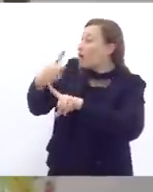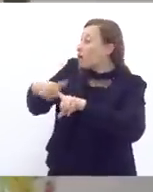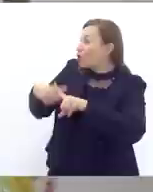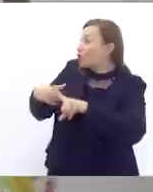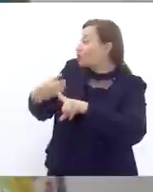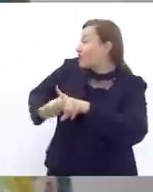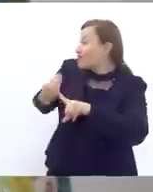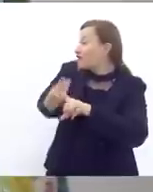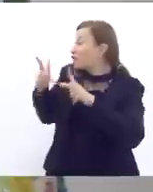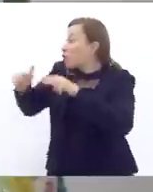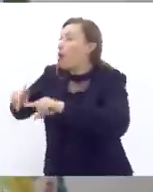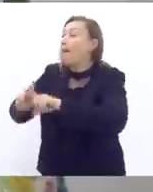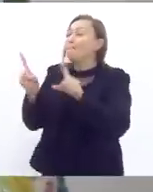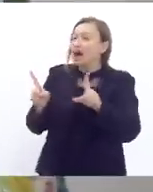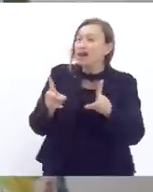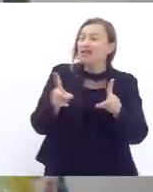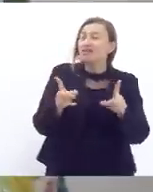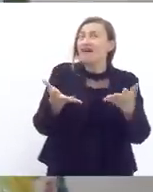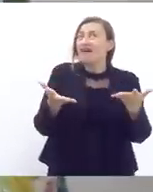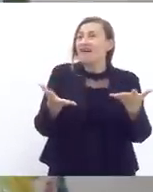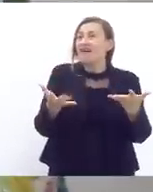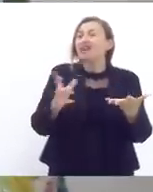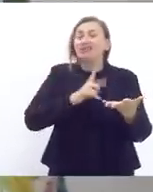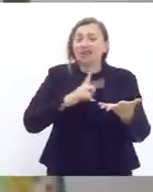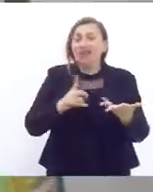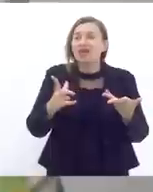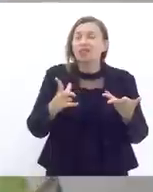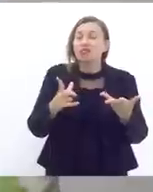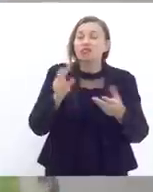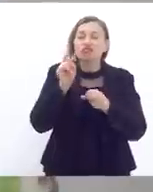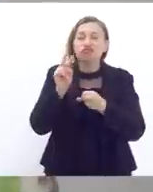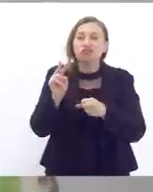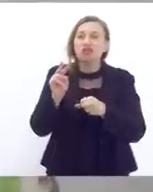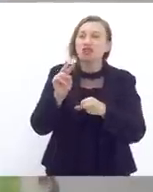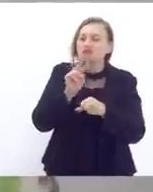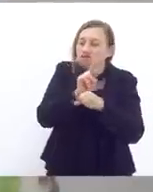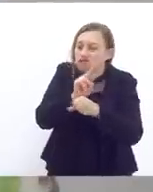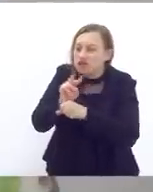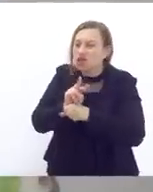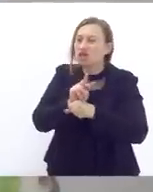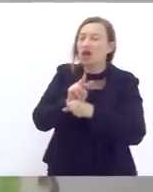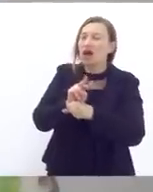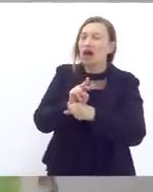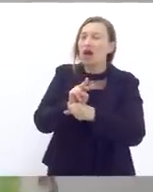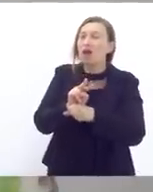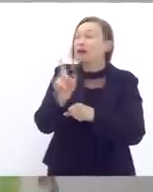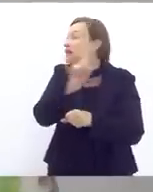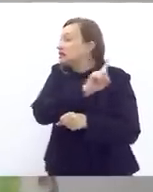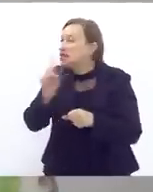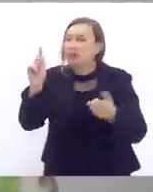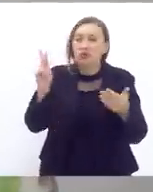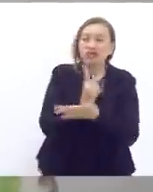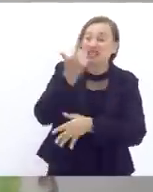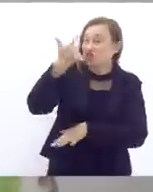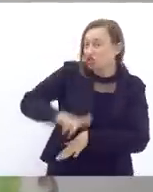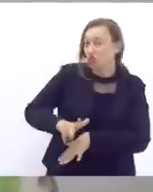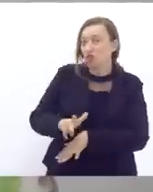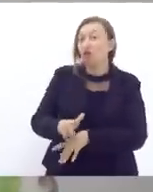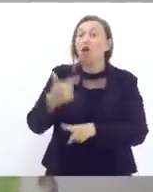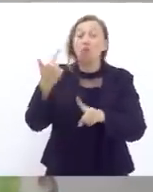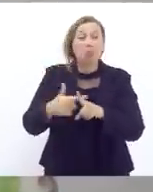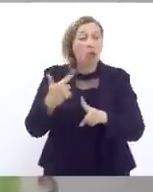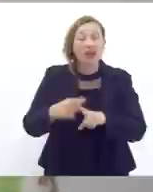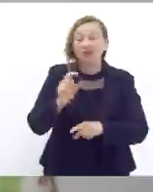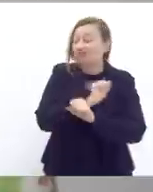a dia mas assim nós temos que ficar vigilantes é para que isso não aconteça mais porque